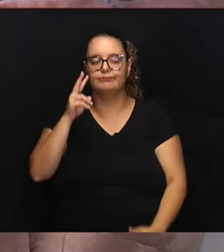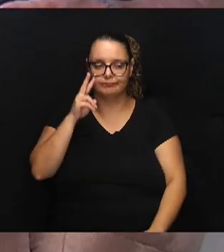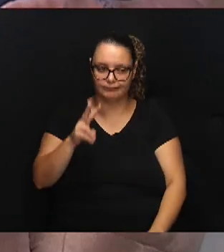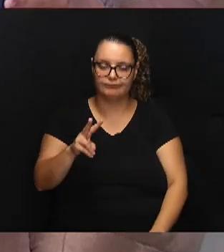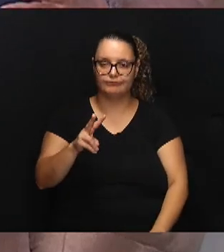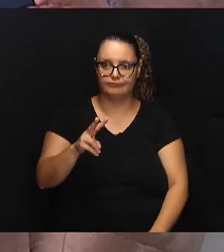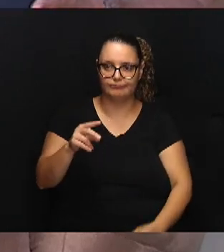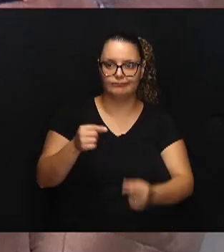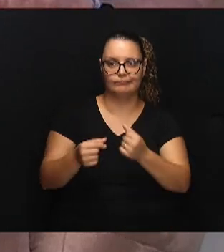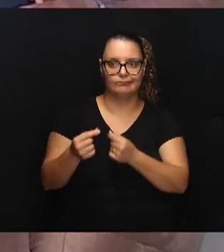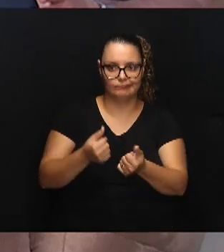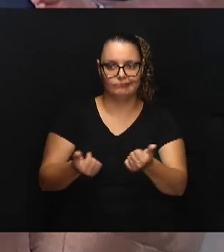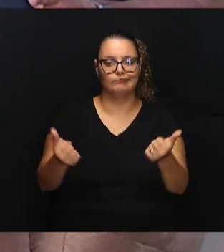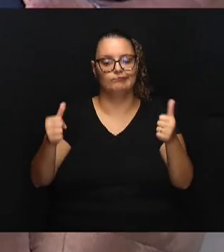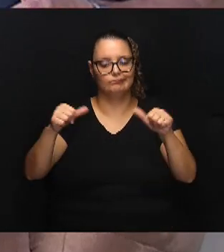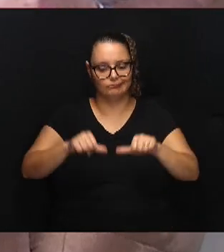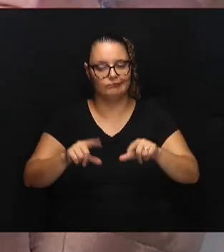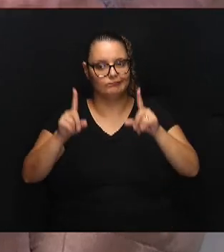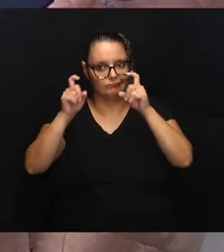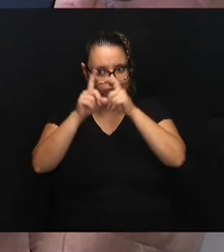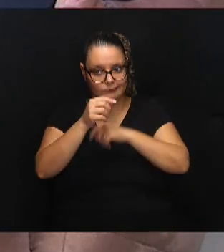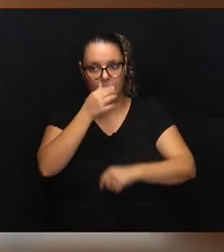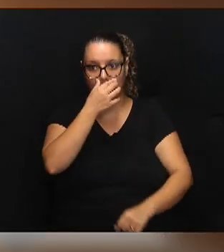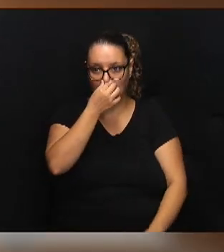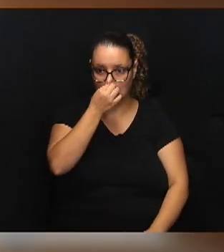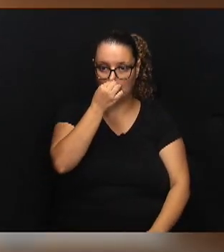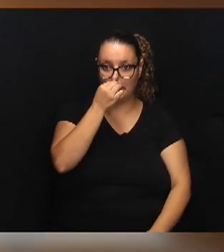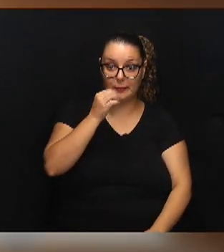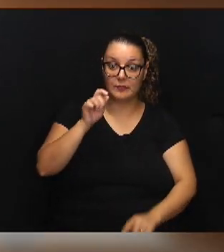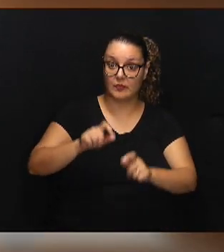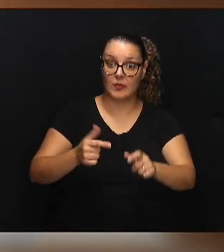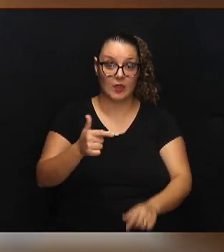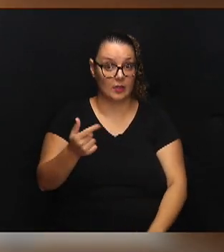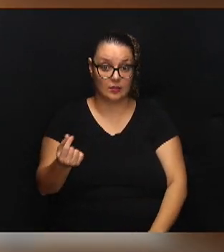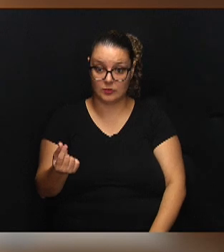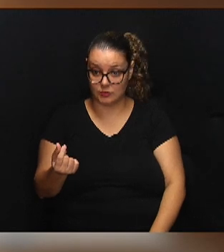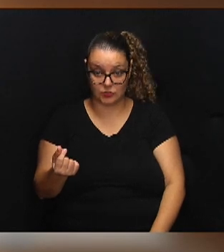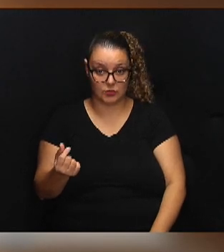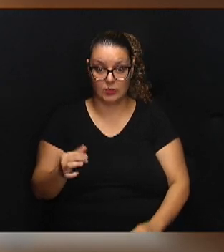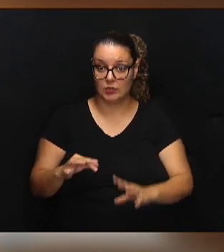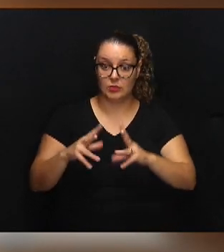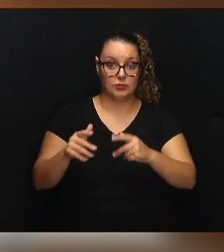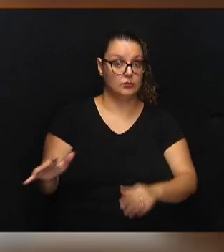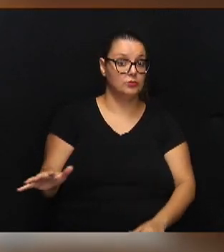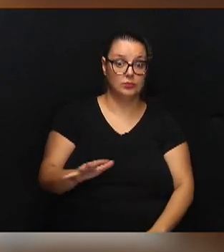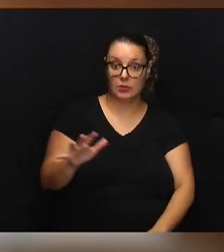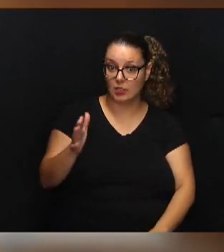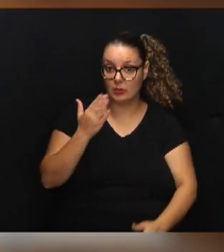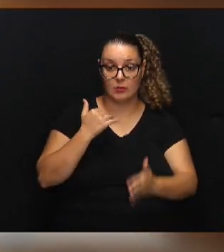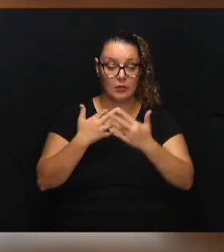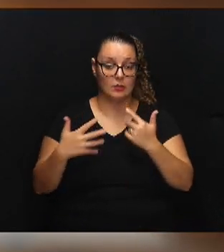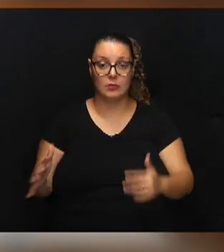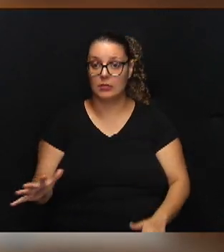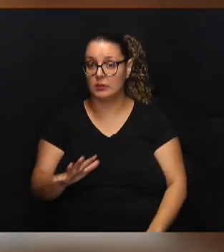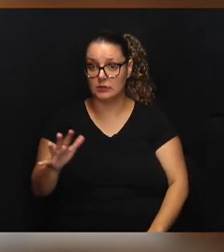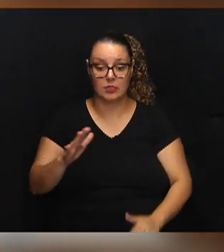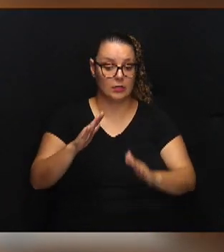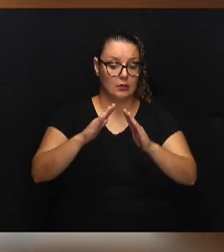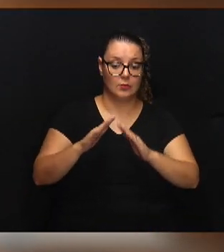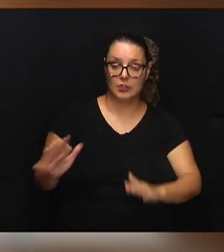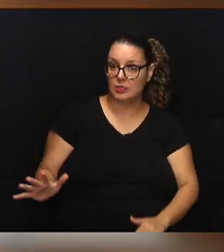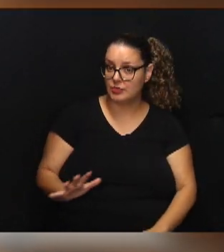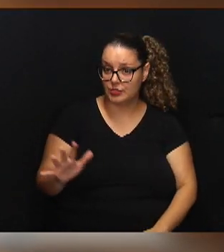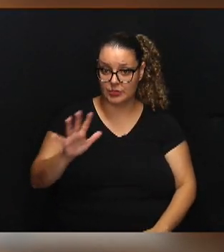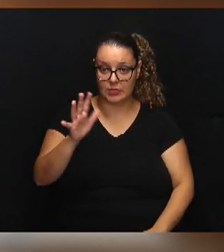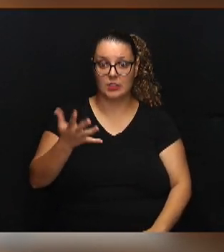uma economia bastante complexa, né? As pessoas estão sem dinheiro, está tudo muito caro, a alimentação está cara, a moradia está